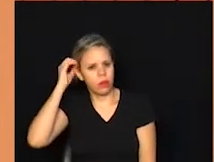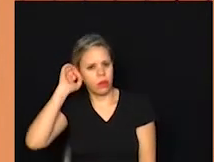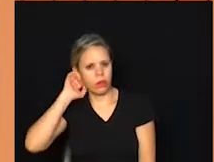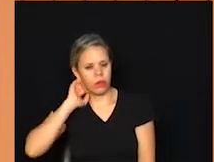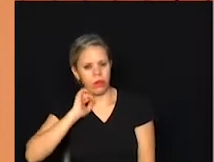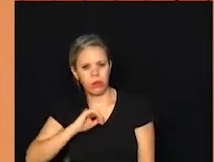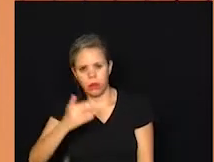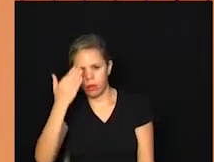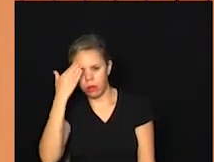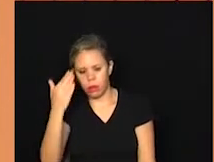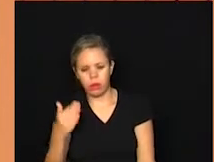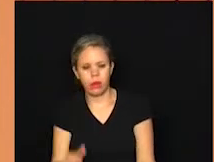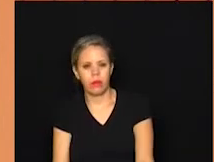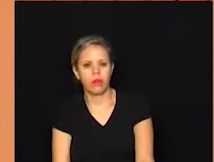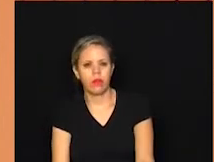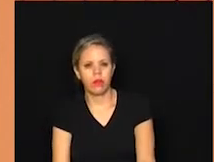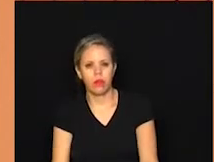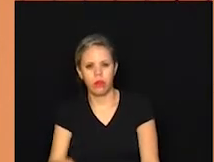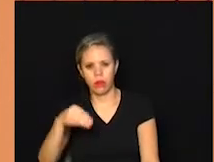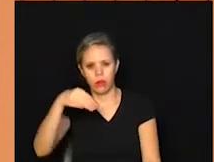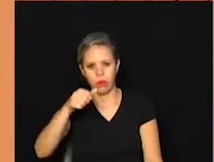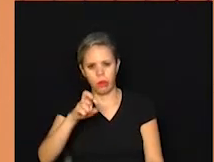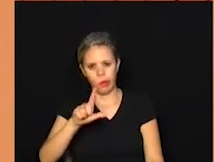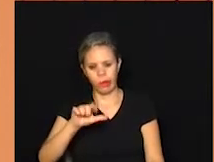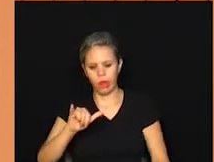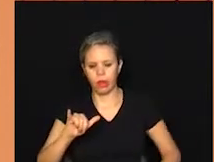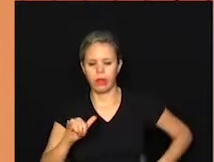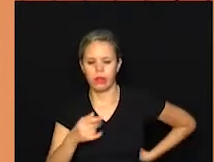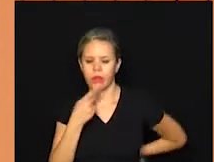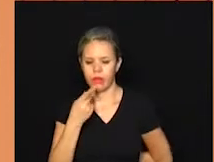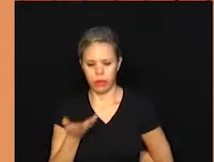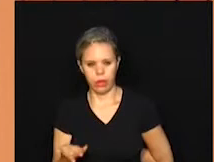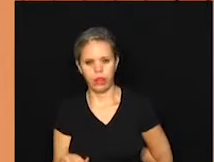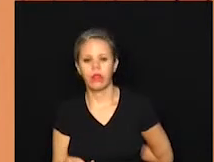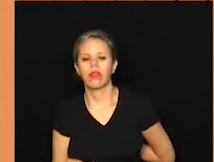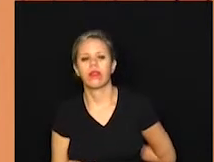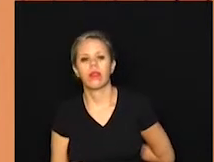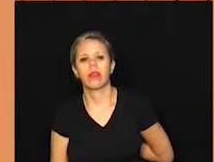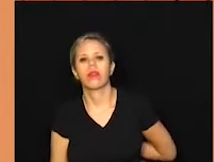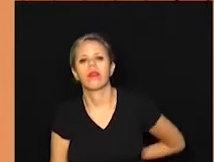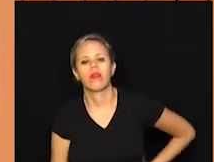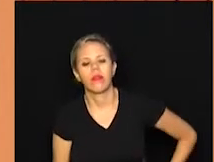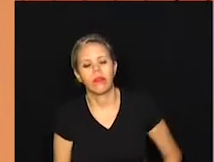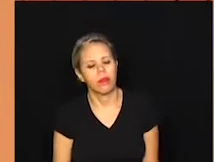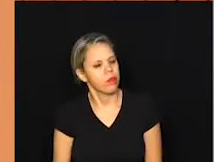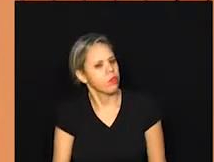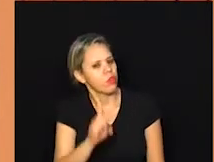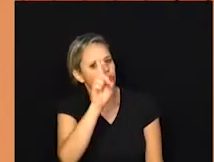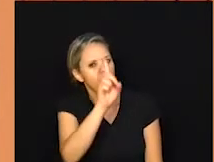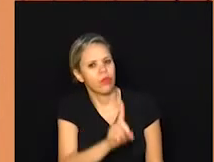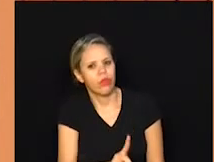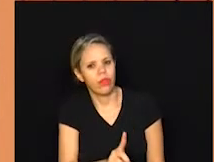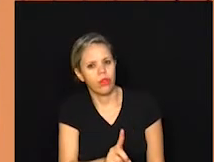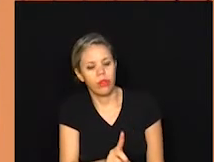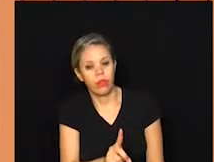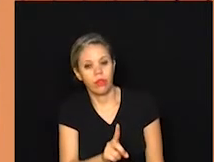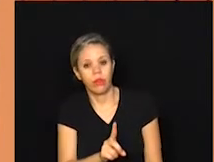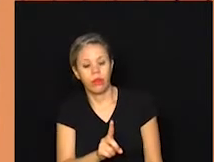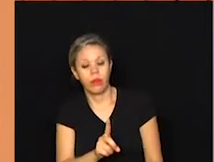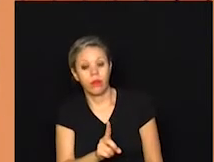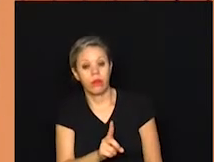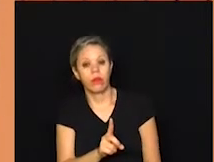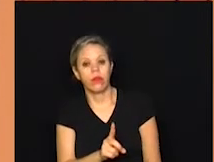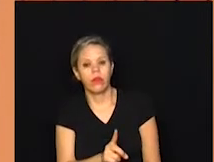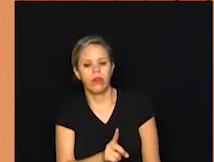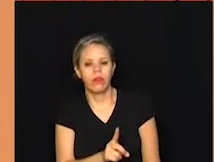Muito obrigada. A Marlene está aqui conosco, né, que é a nossa diretora. Deixa eu